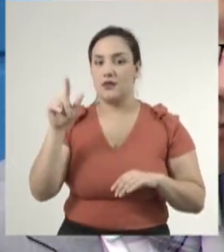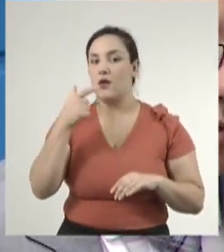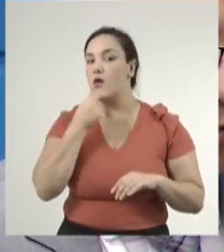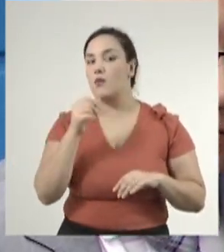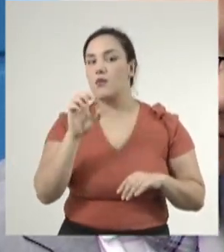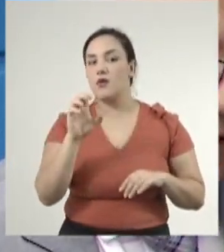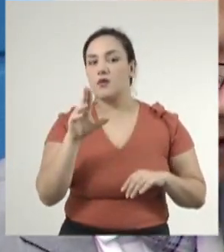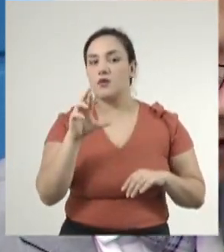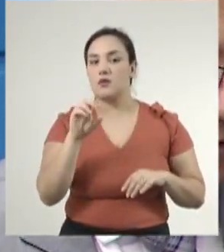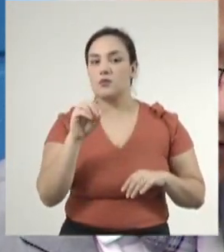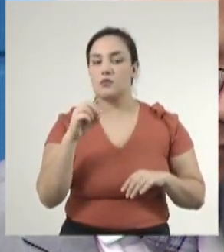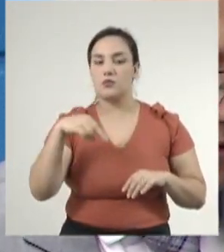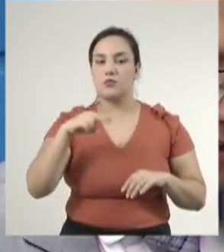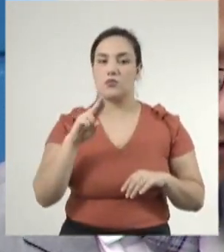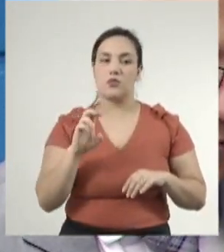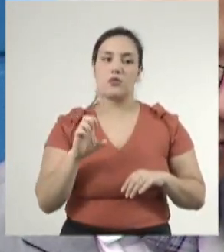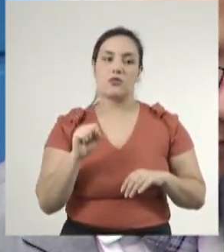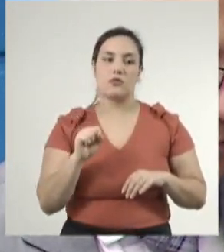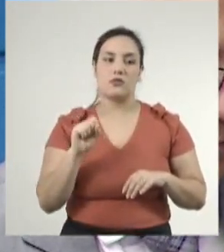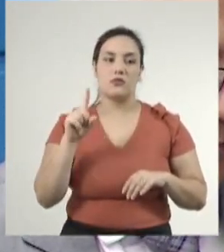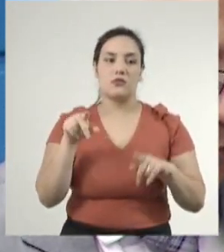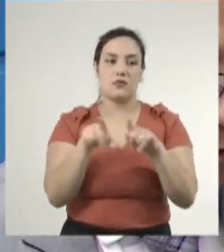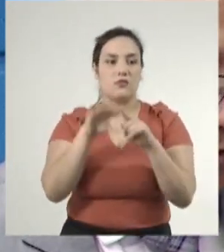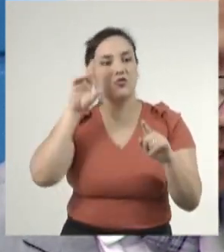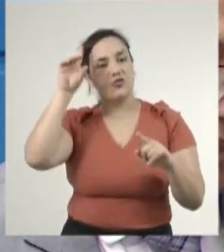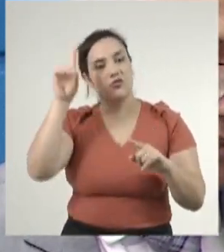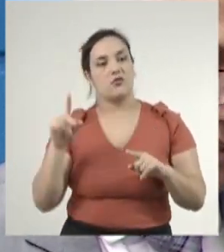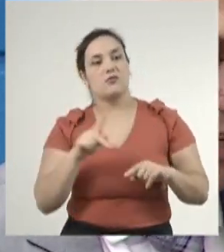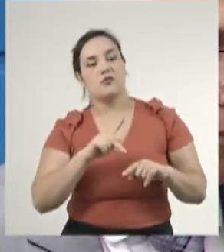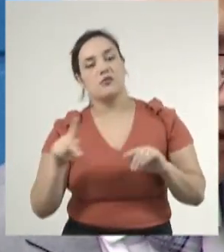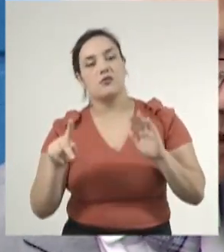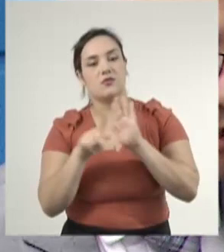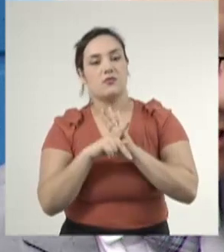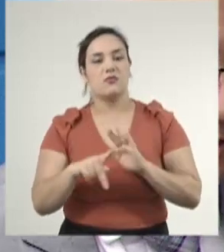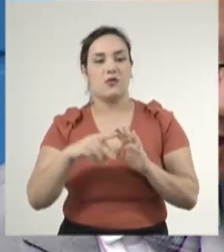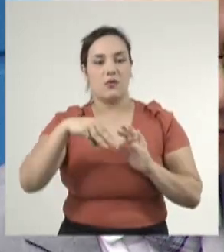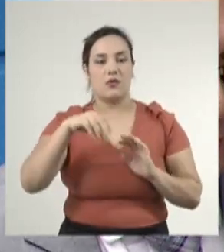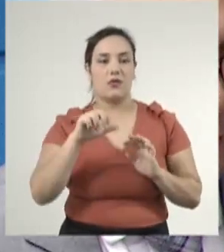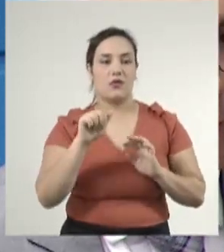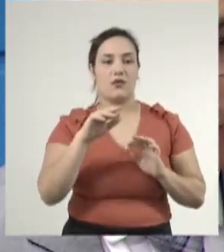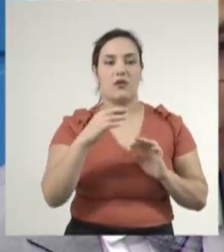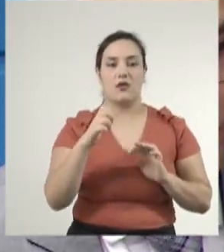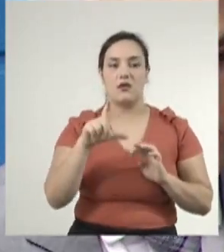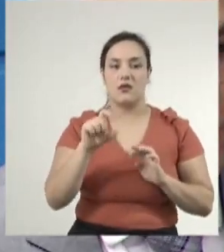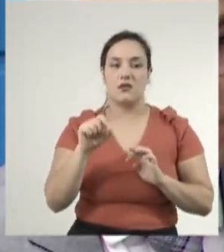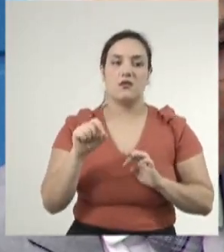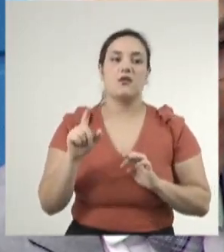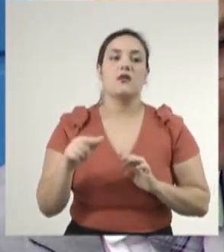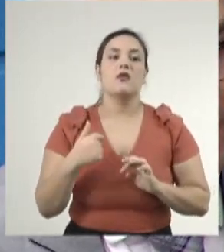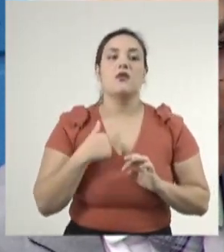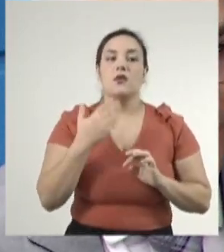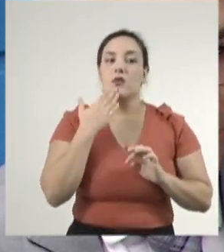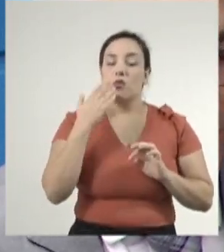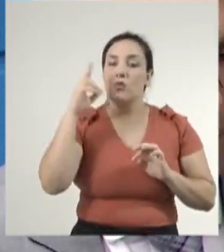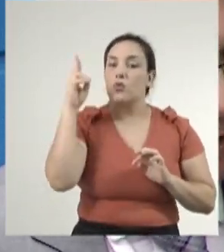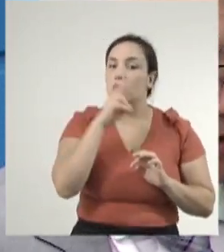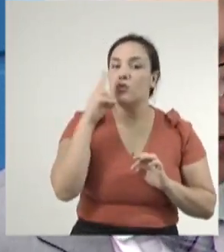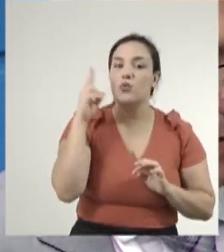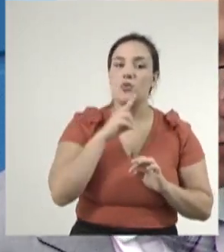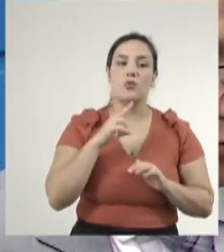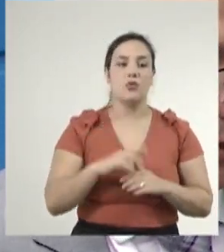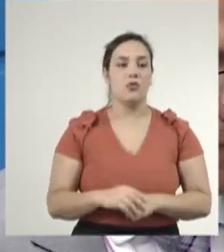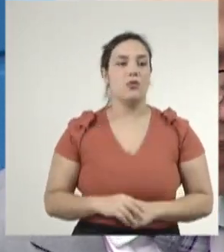Nunes, e ao diretor-presidente de Energisa, senhor Marcelo Vinhas Monteiro, solicitando, em caráter de urgência, obra